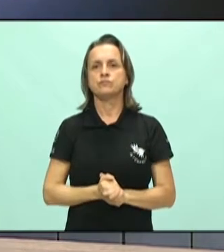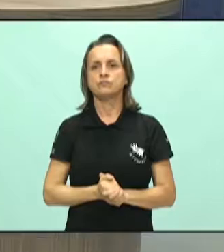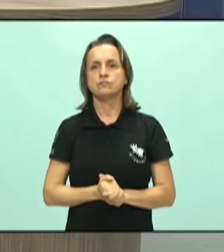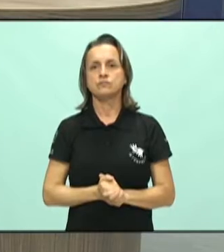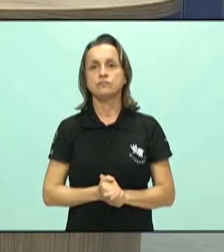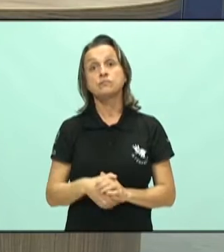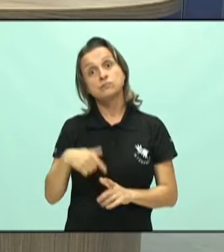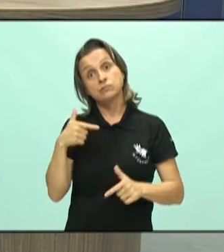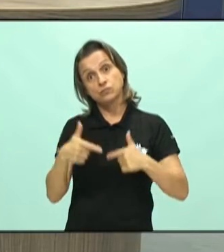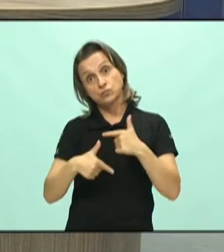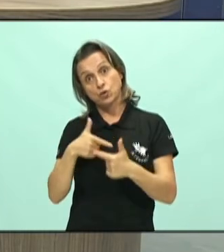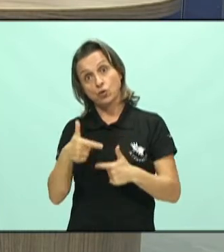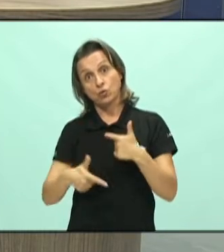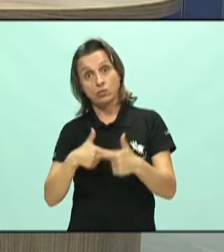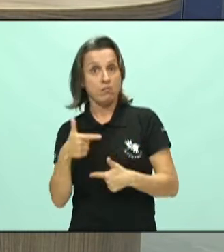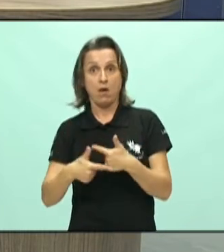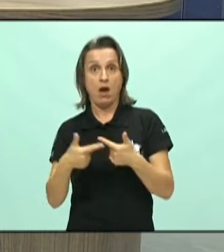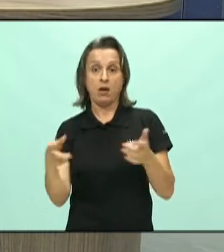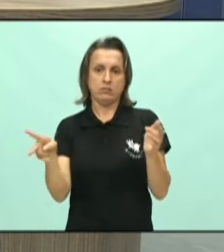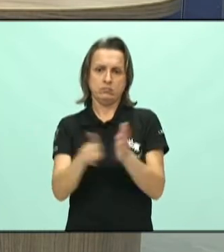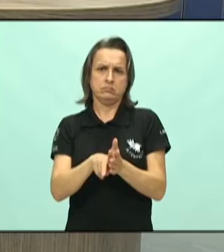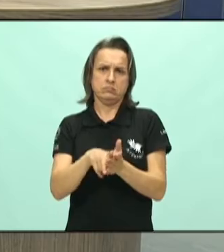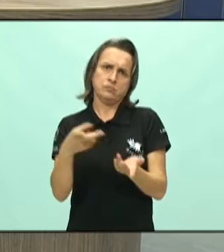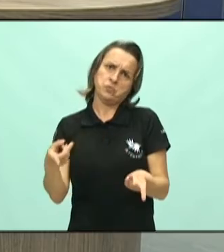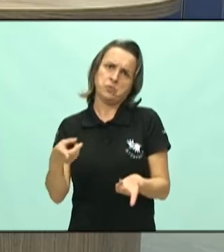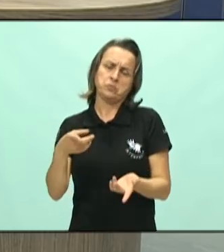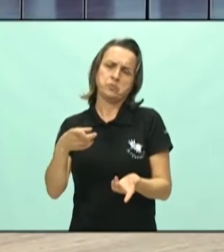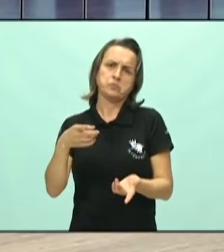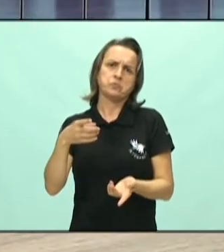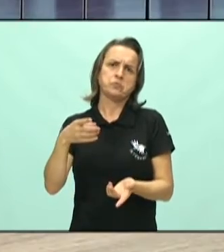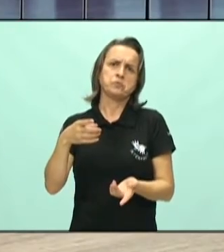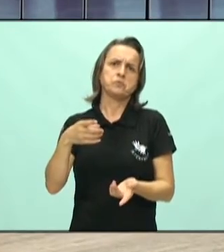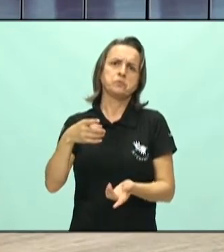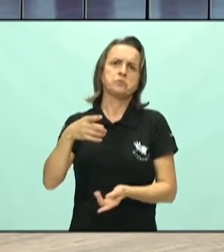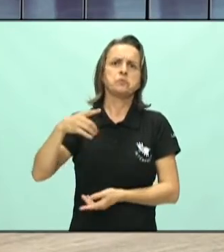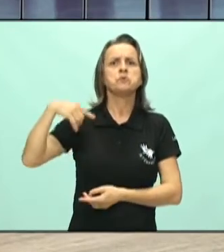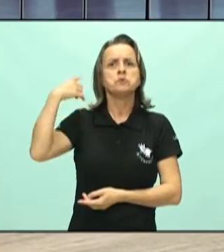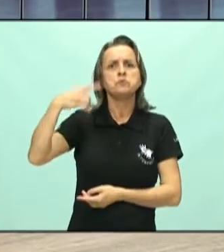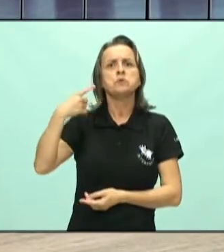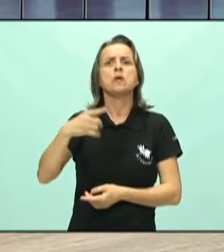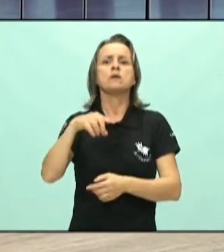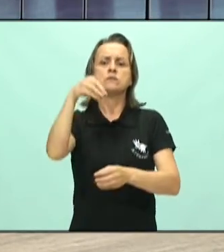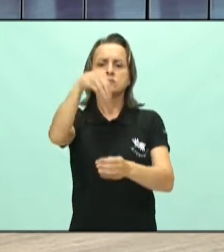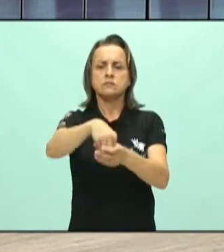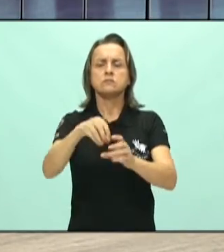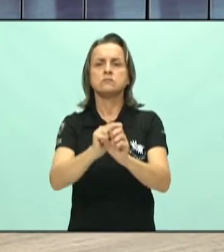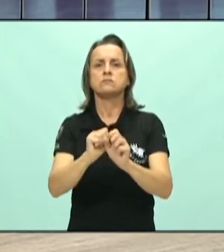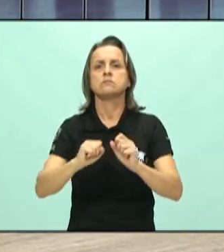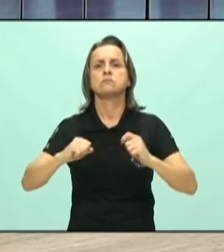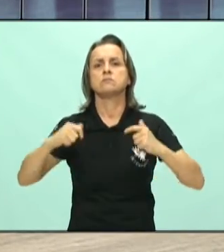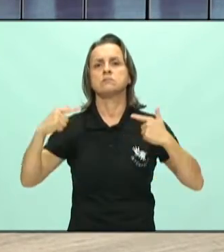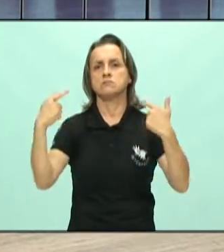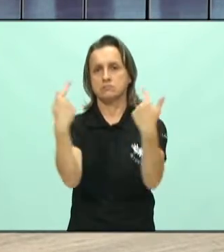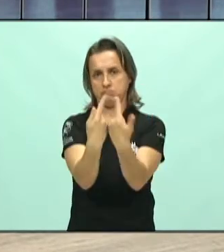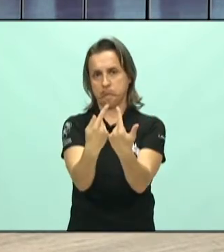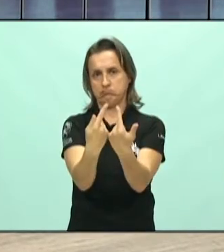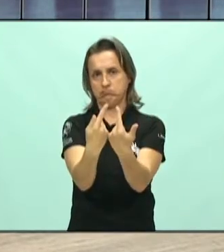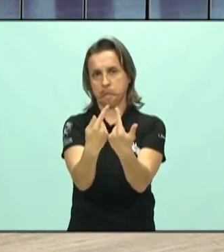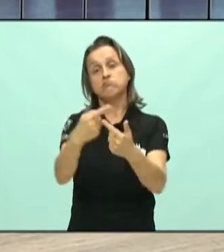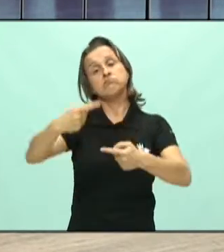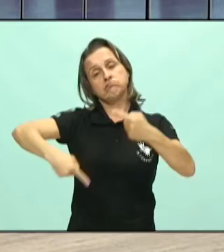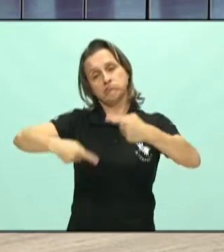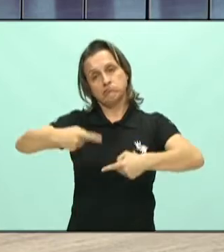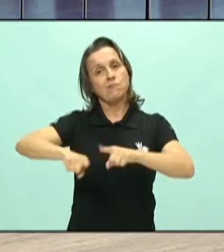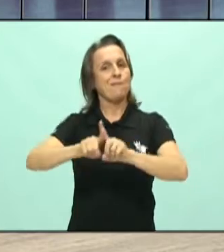através do trabalho do seu próprio deputado, né, na Assembleia Legislativa, discutir isso. Então, isso que nós não conseguimos, é